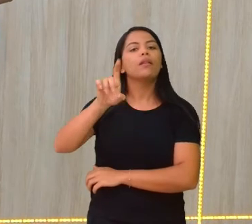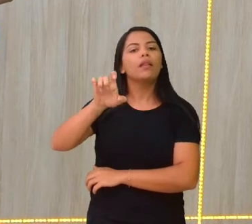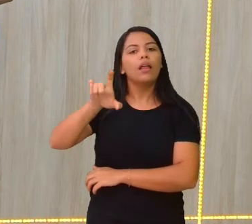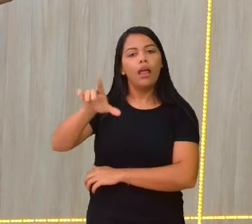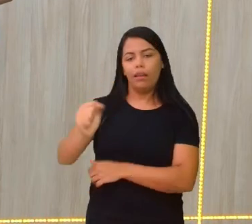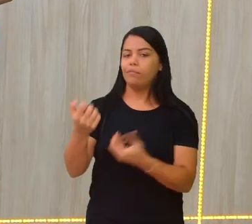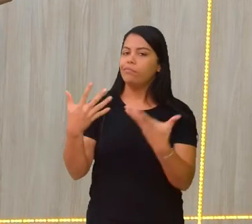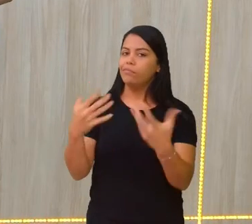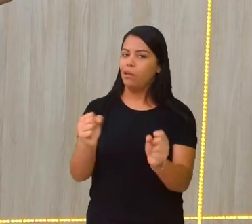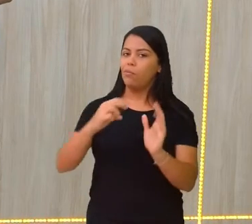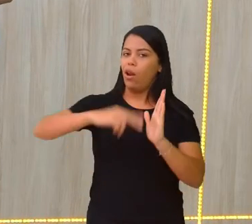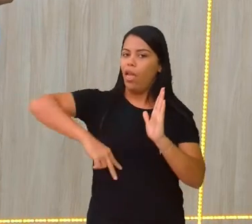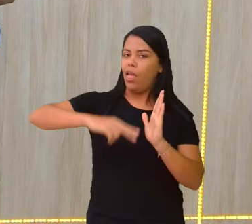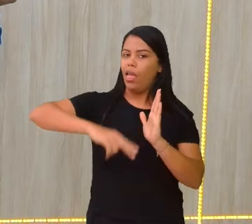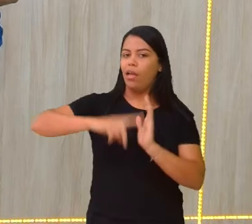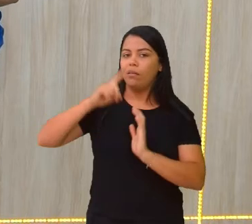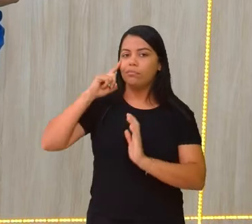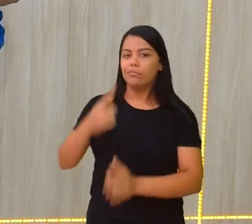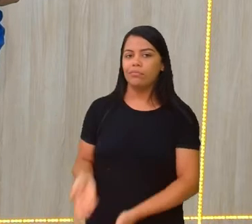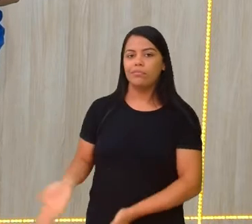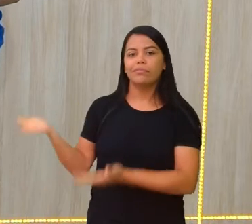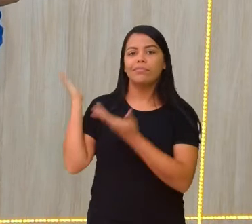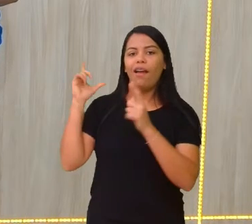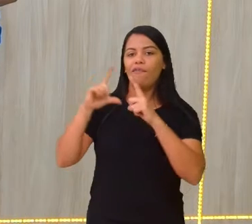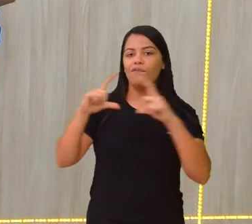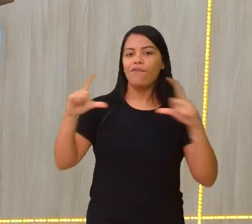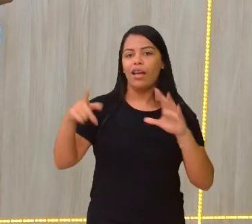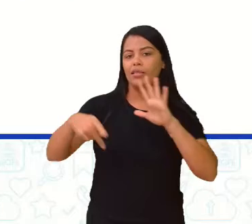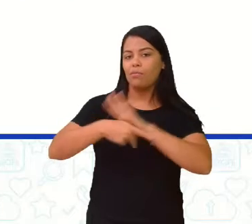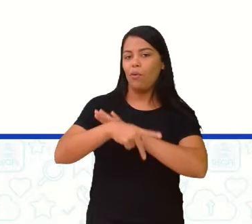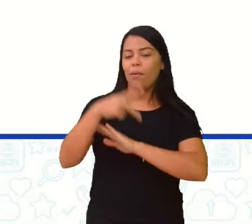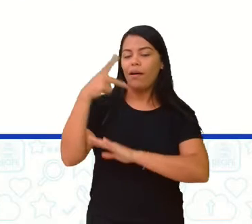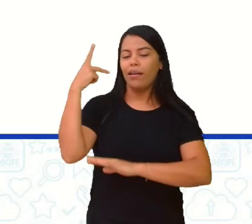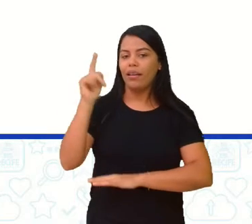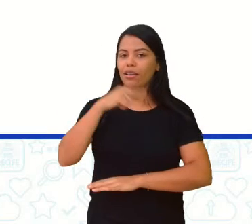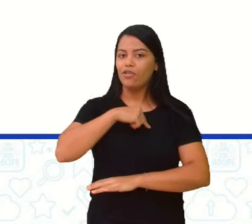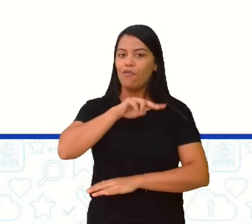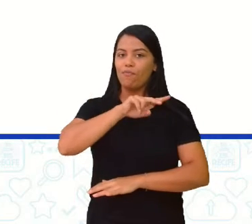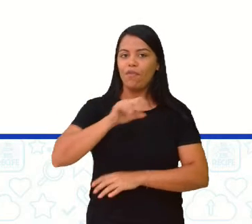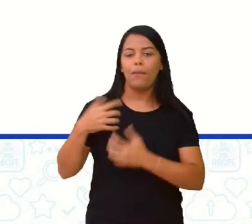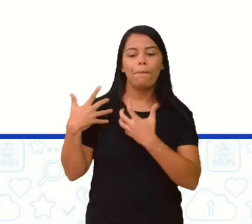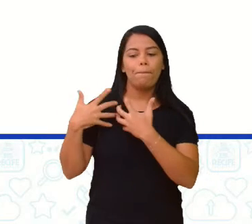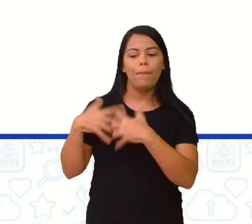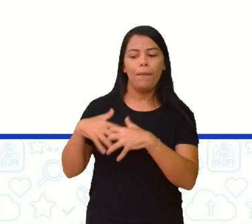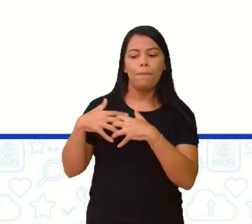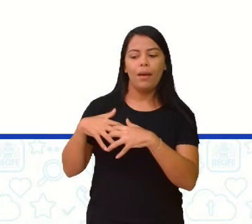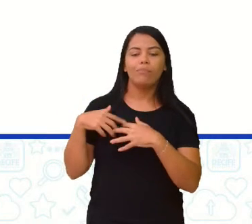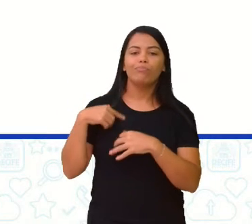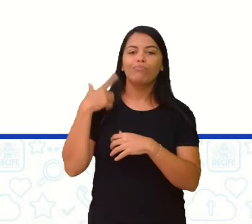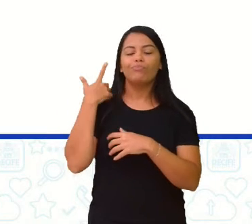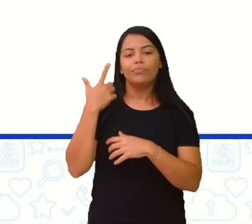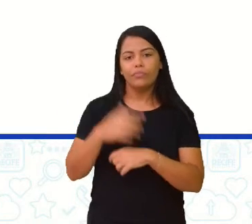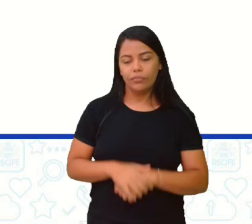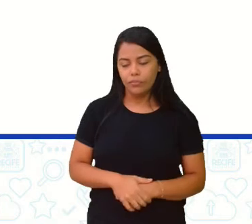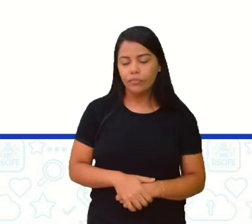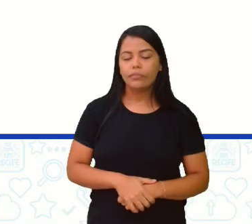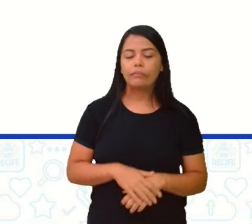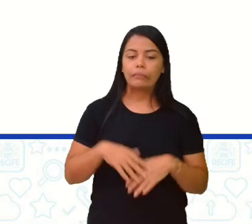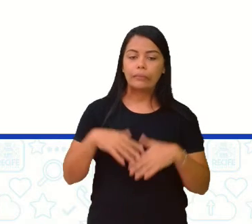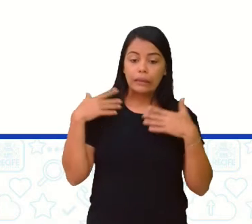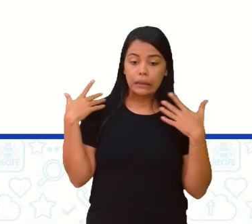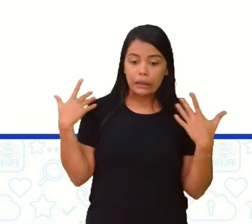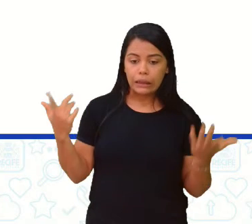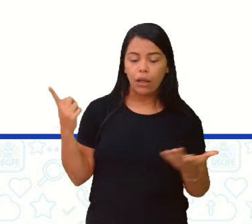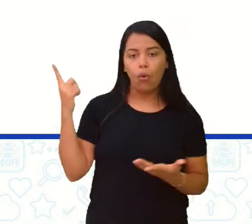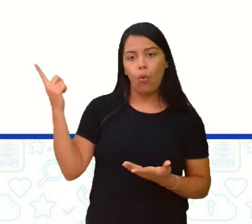dar uma lida nessa frase aqui dita por Nelson Mandela, que a gente vai fazer uma reflexãozinha, Então, vamos lá. Nelson Mandela,